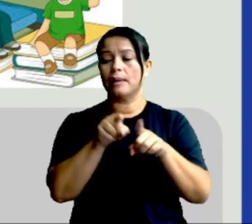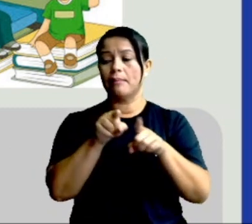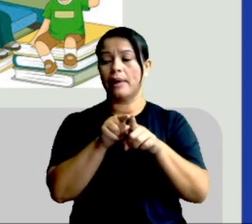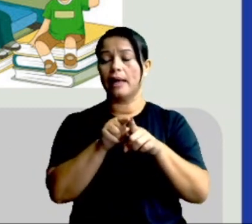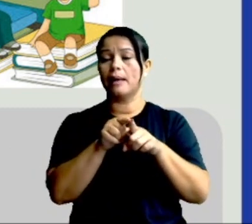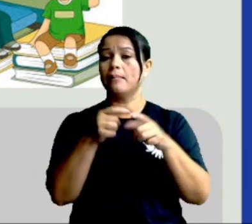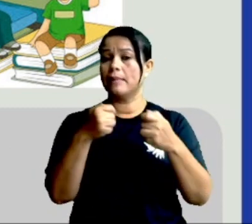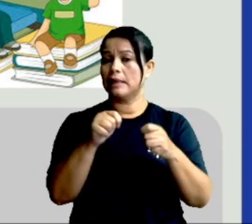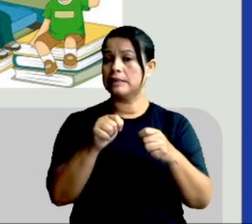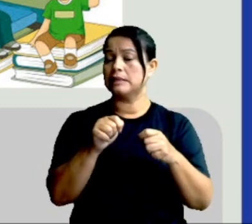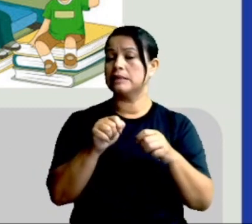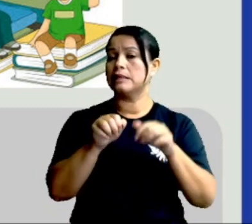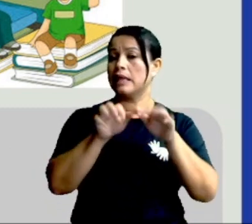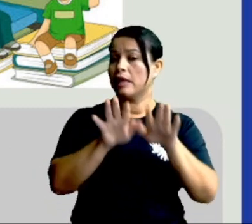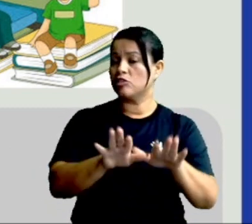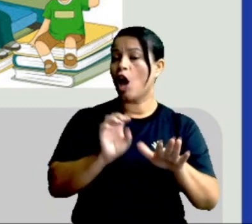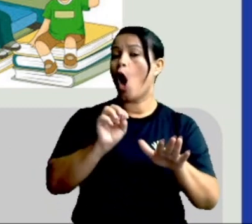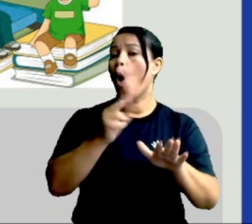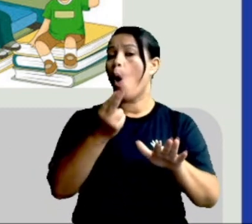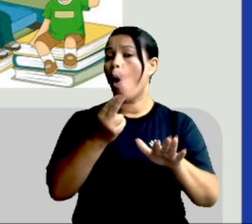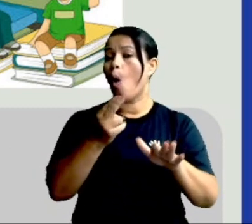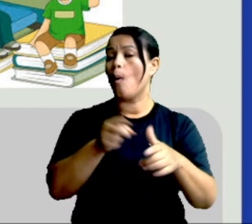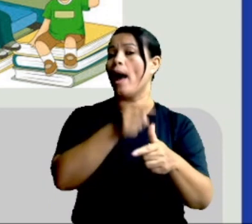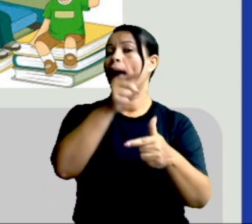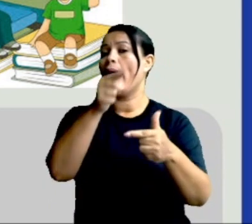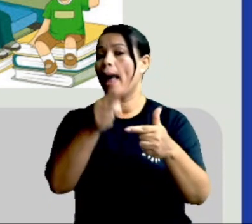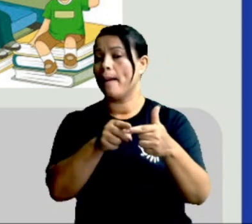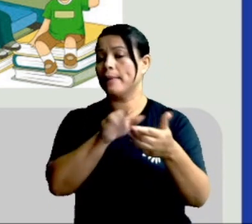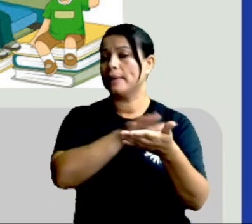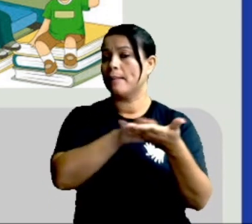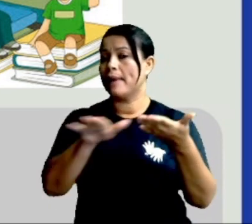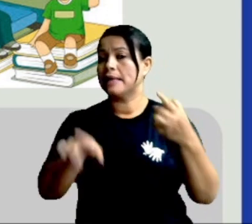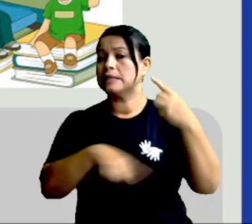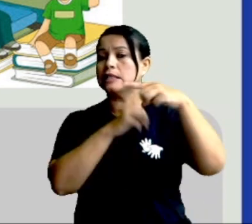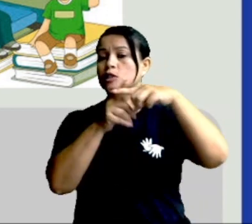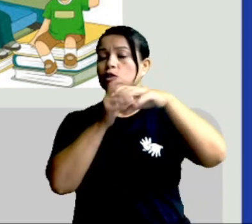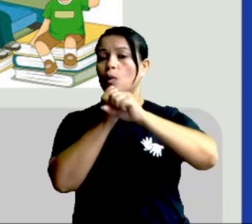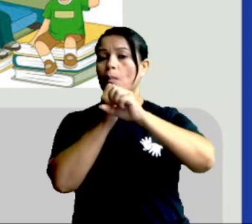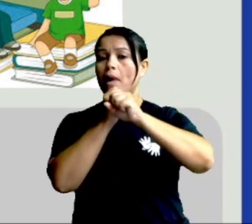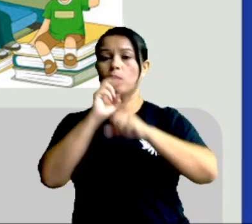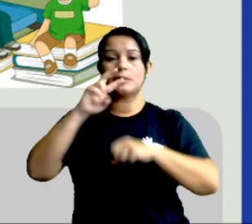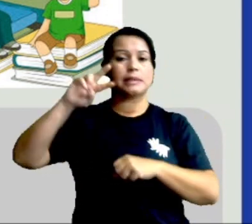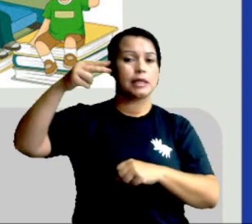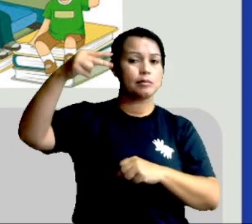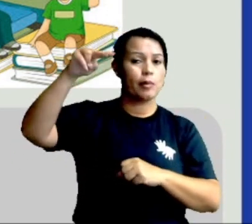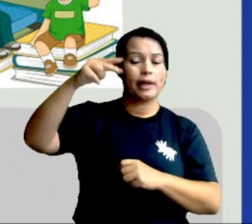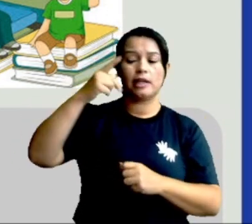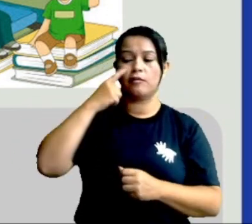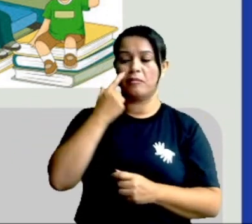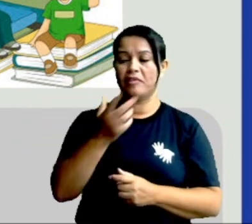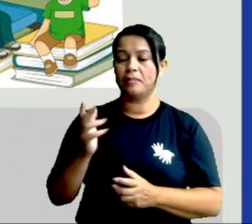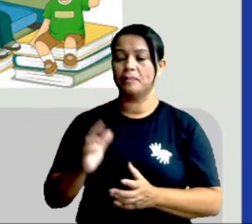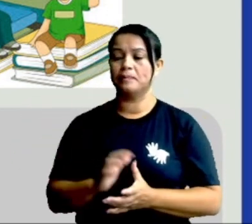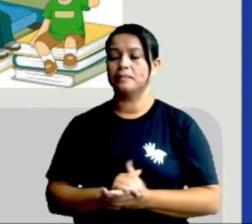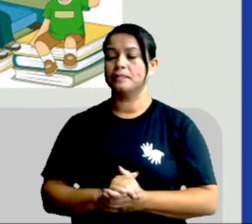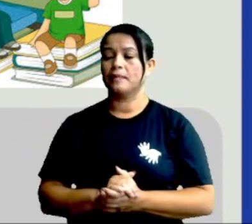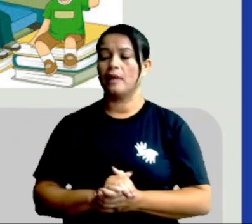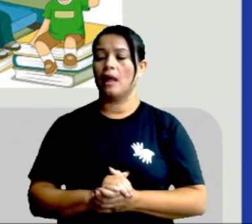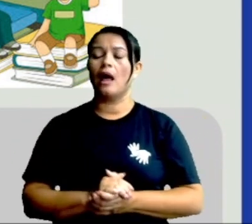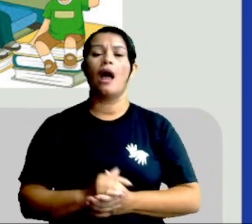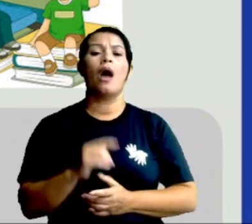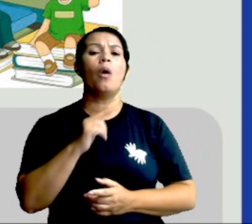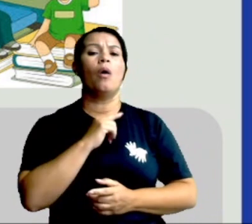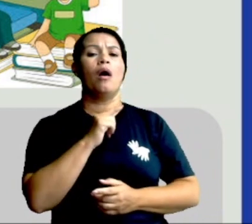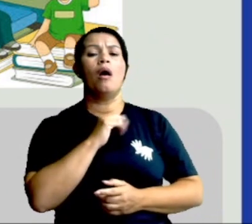ou seja, repetir a base e somar os expoentes, ok? Então, vamos lá. Aqui